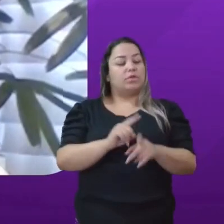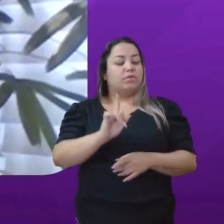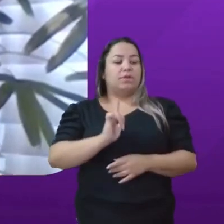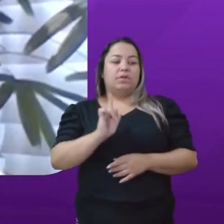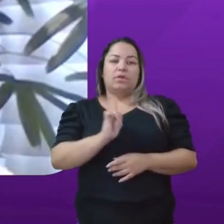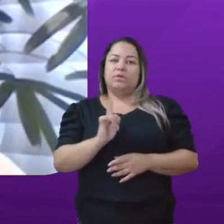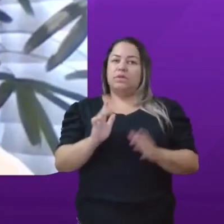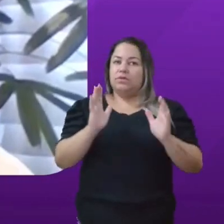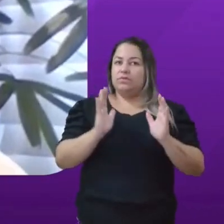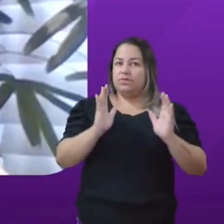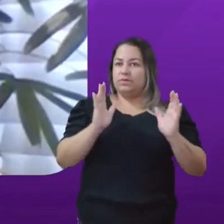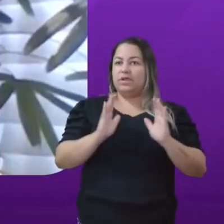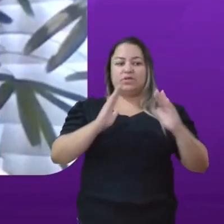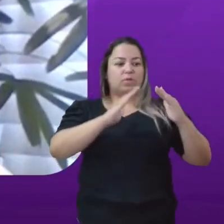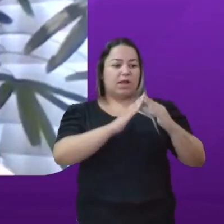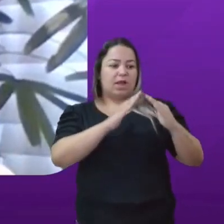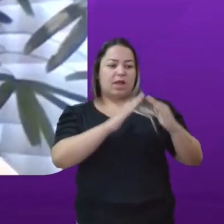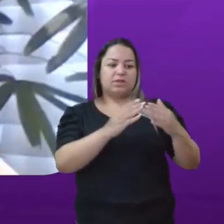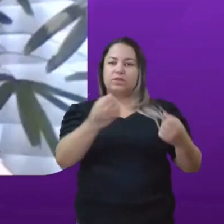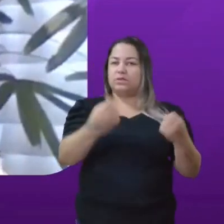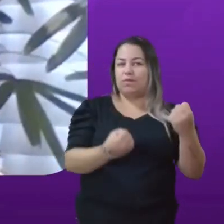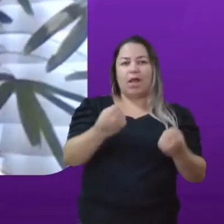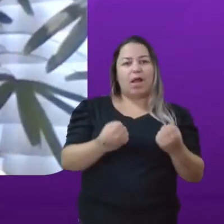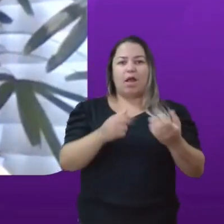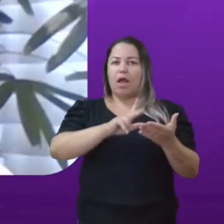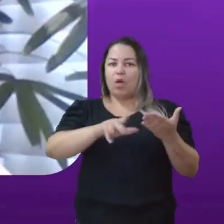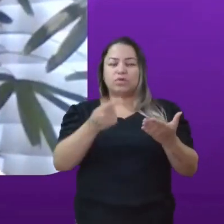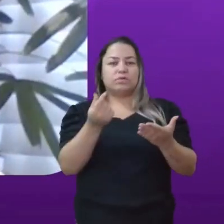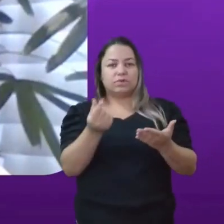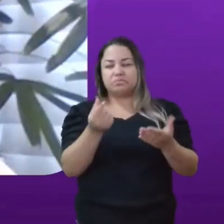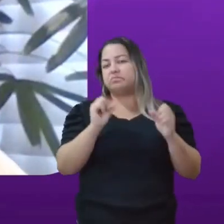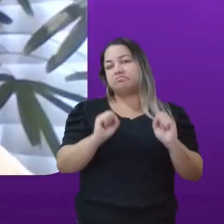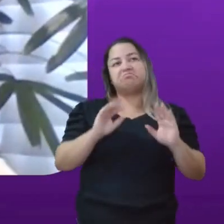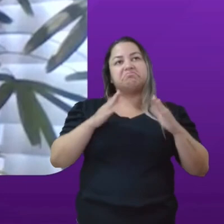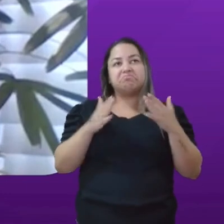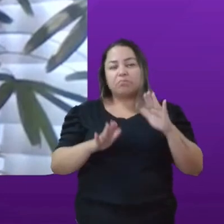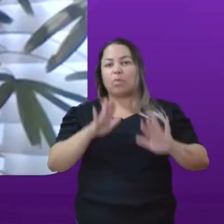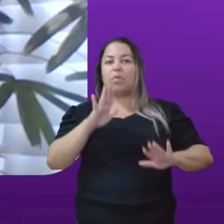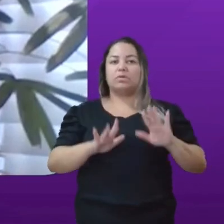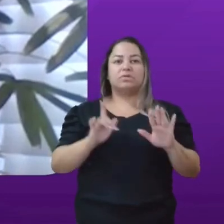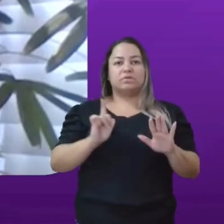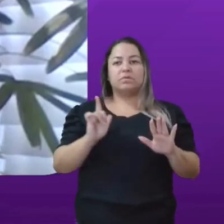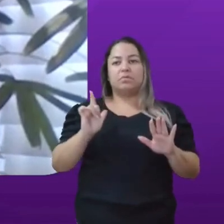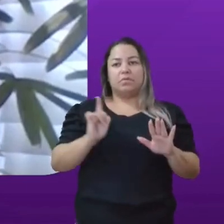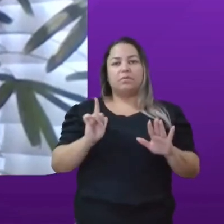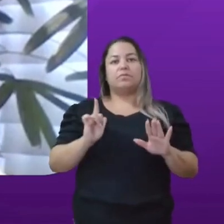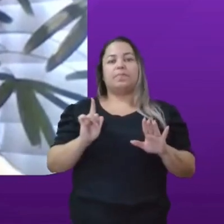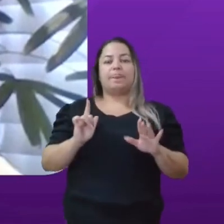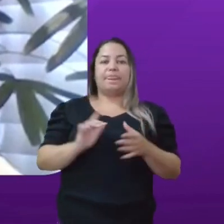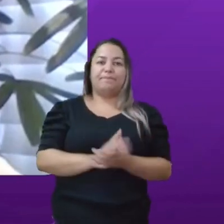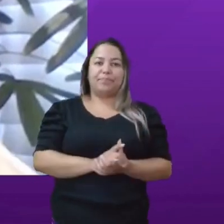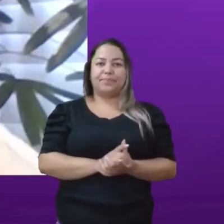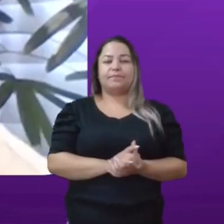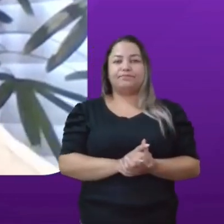de bens, então a sua casa, o seu carro, enfim, o seu dinheiro, pode até ser. E a capacidade contributiva é a